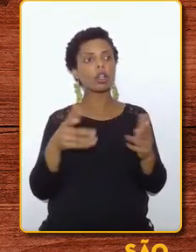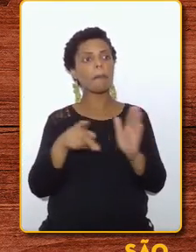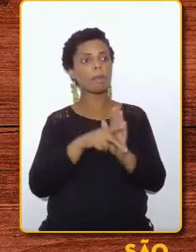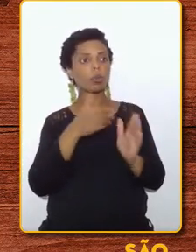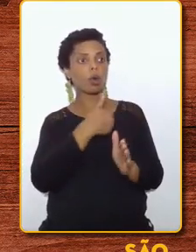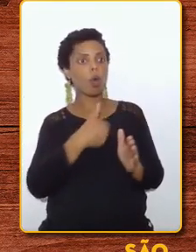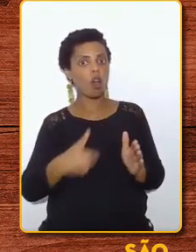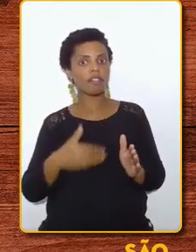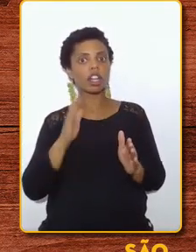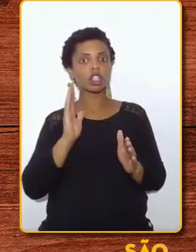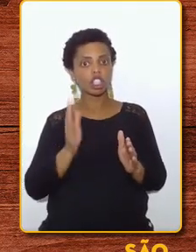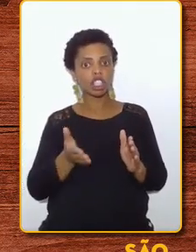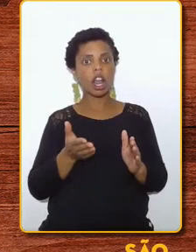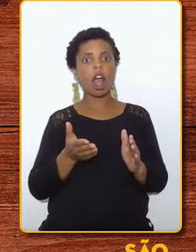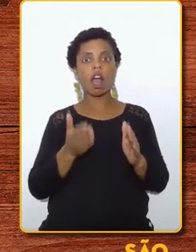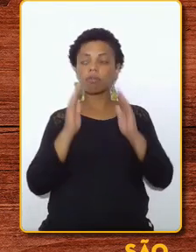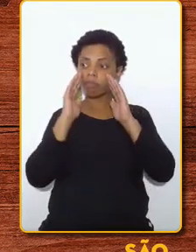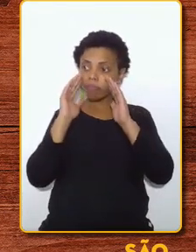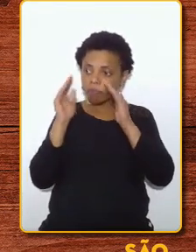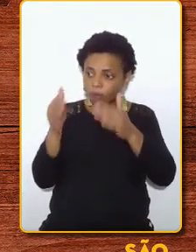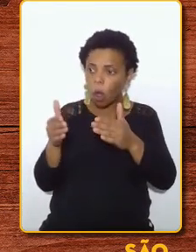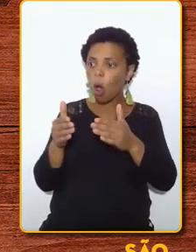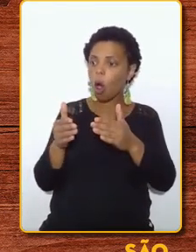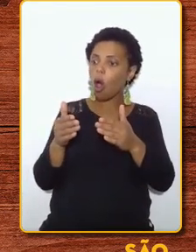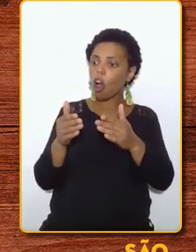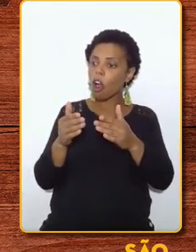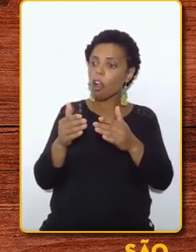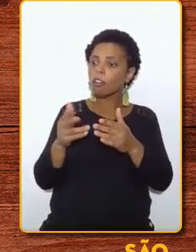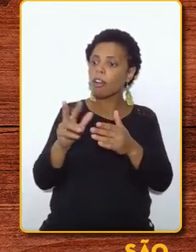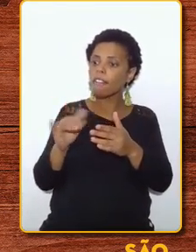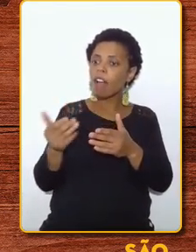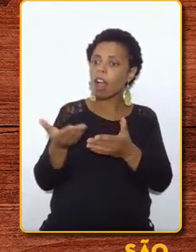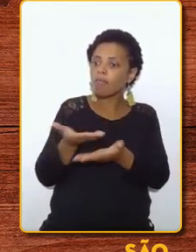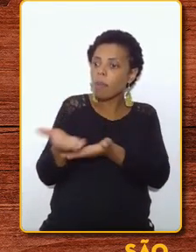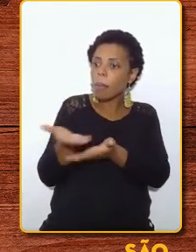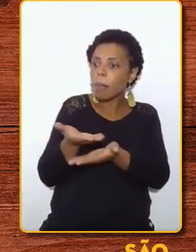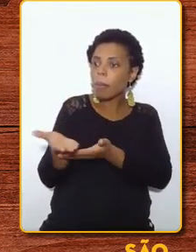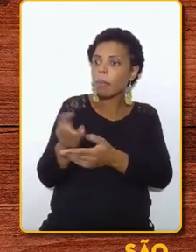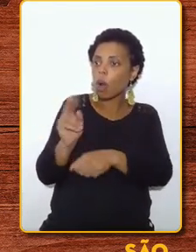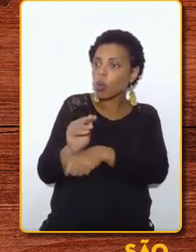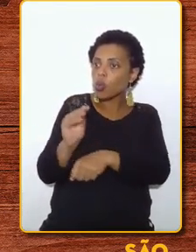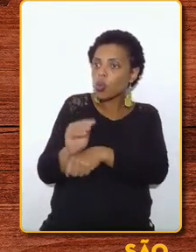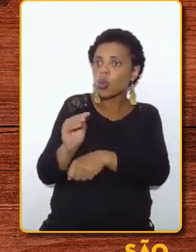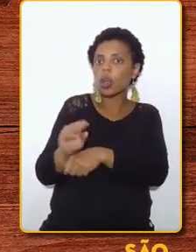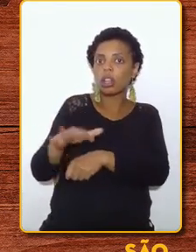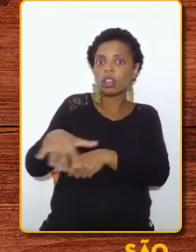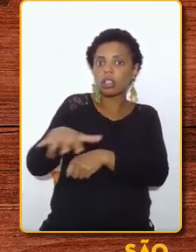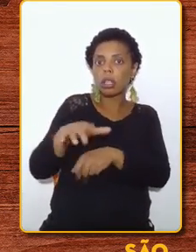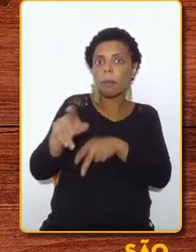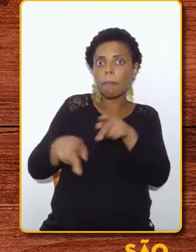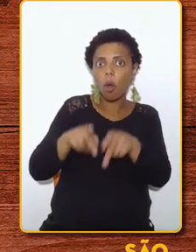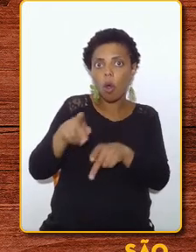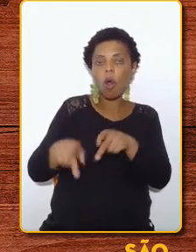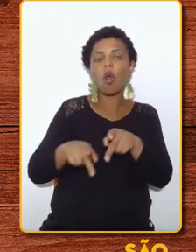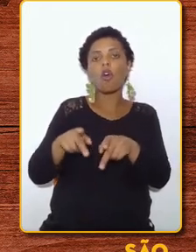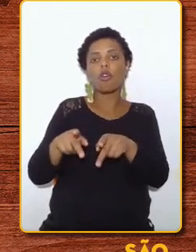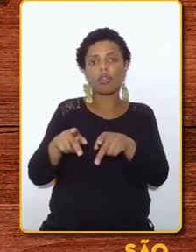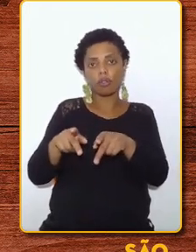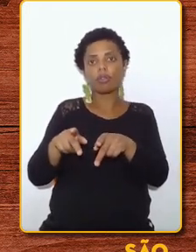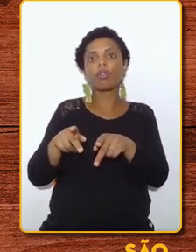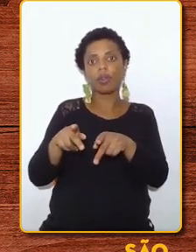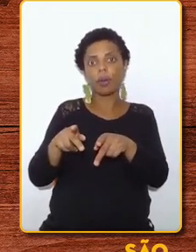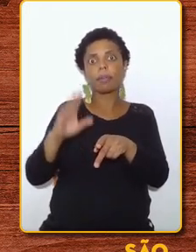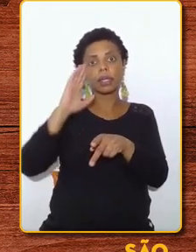né, à disposição de uma parcela da população, em especial da agricultura familiar. Então, a